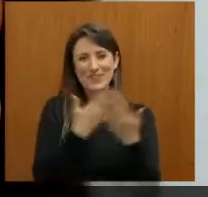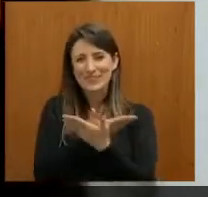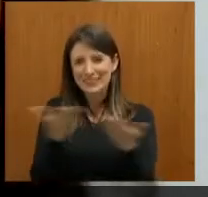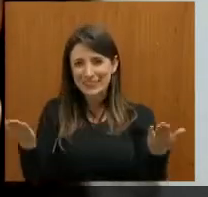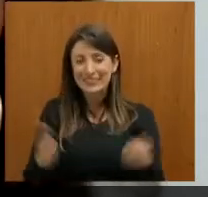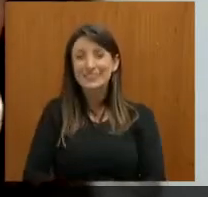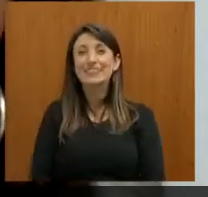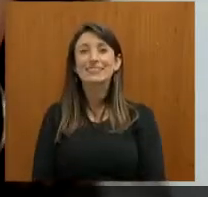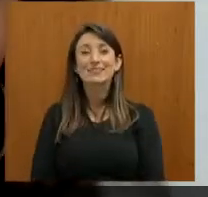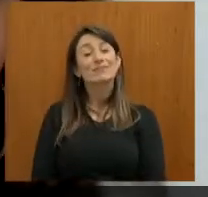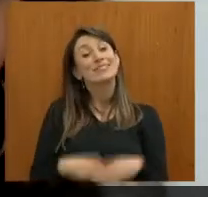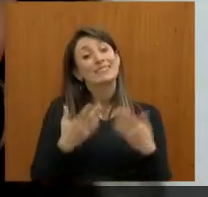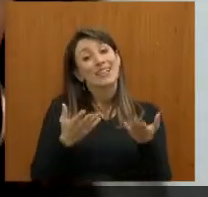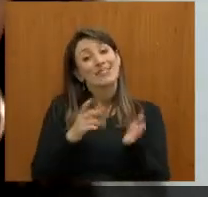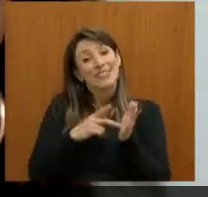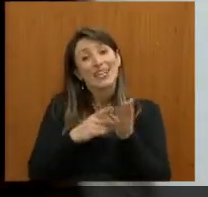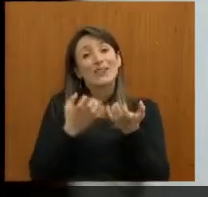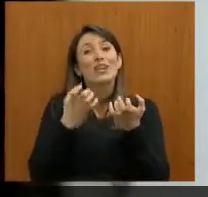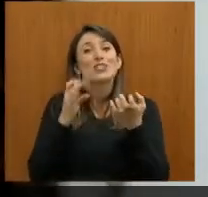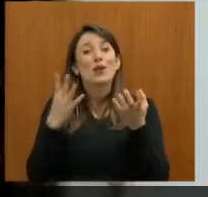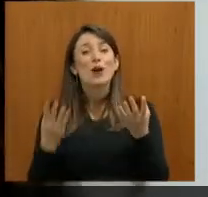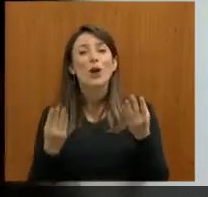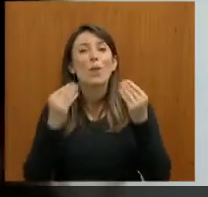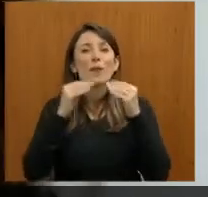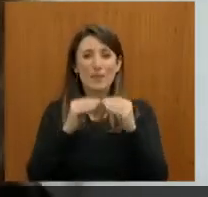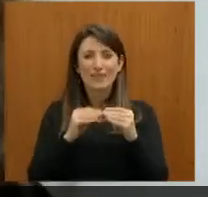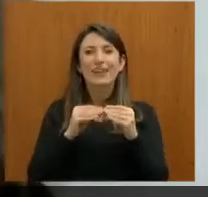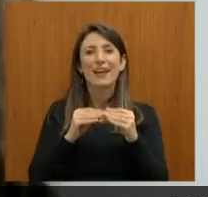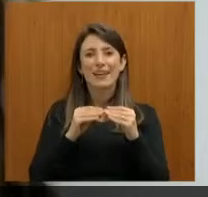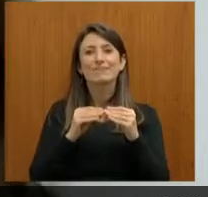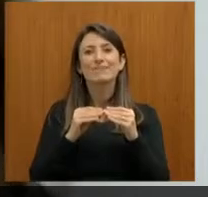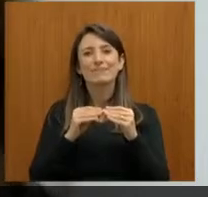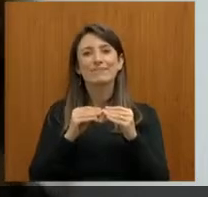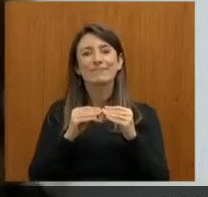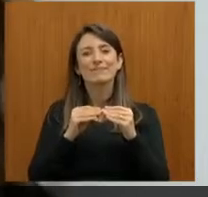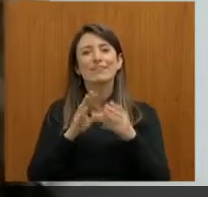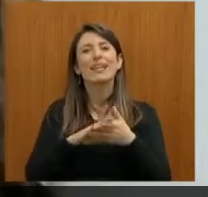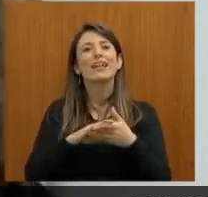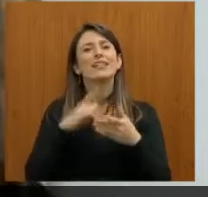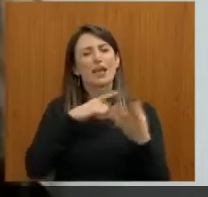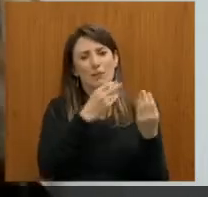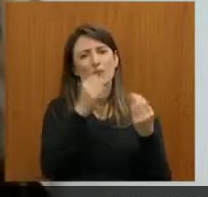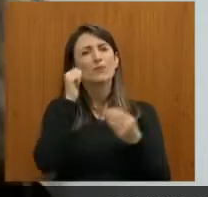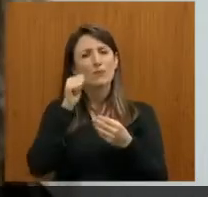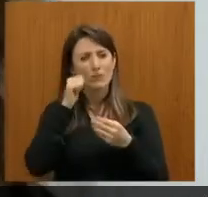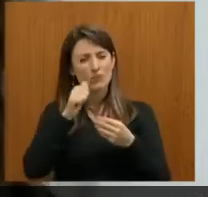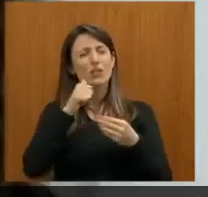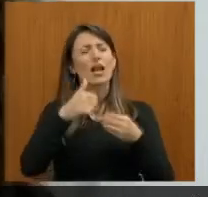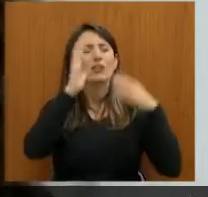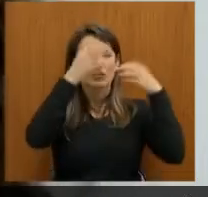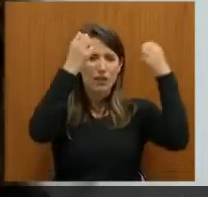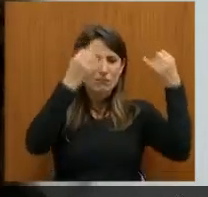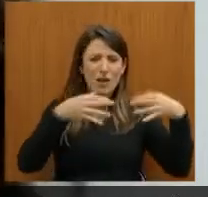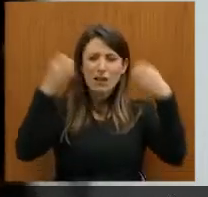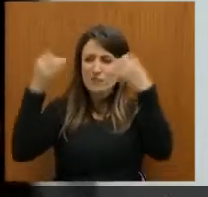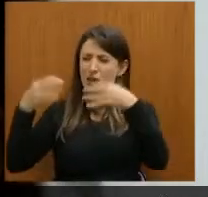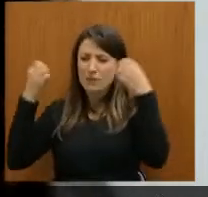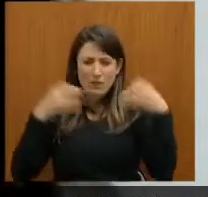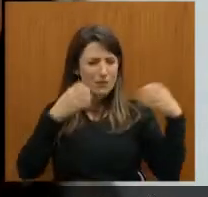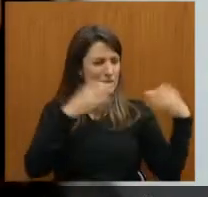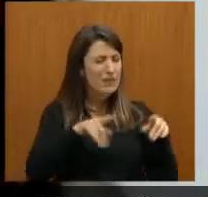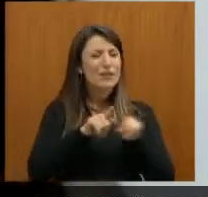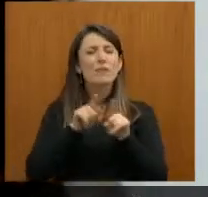eu quero só completar mesmo as falas de trás das autoridades aqui presentes né Toda a sociedade